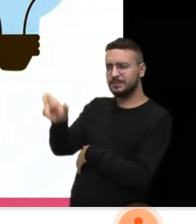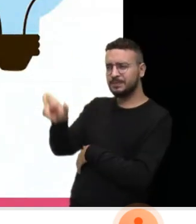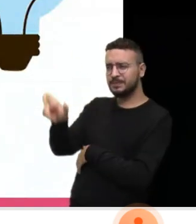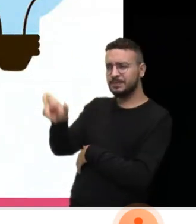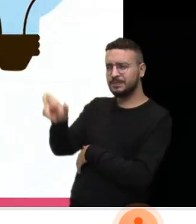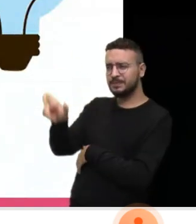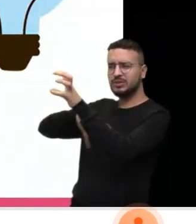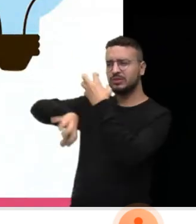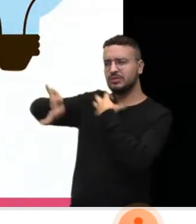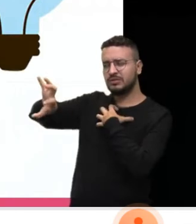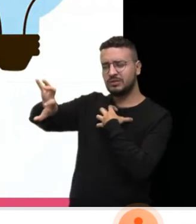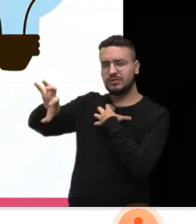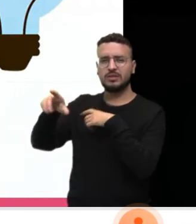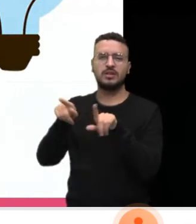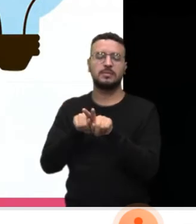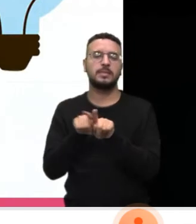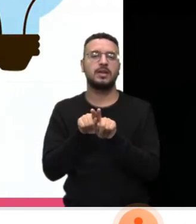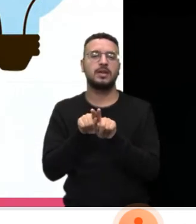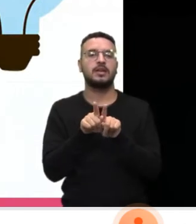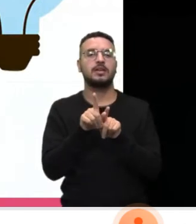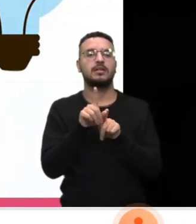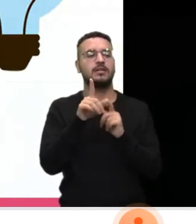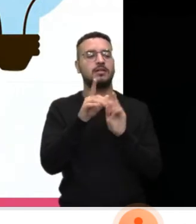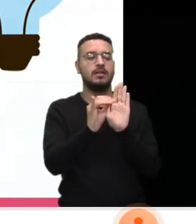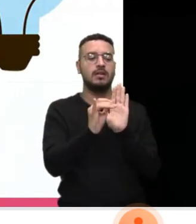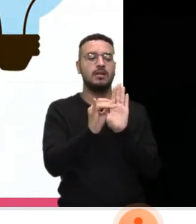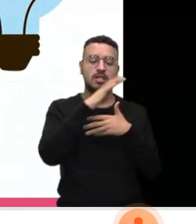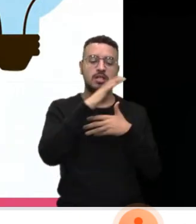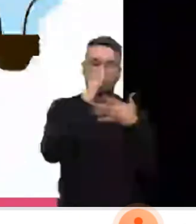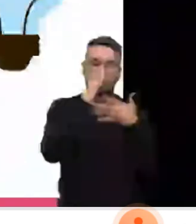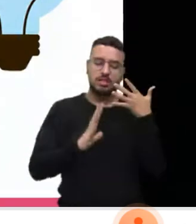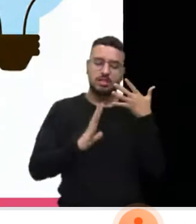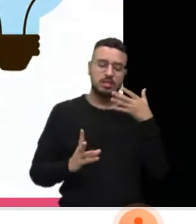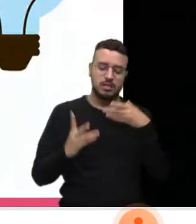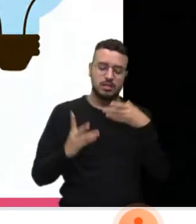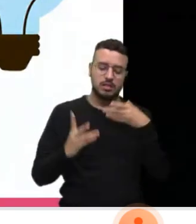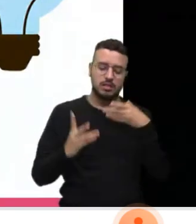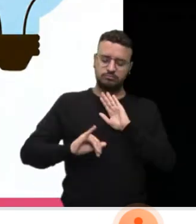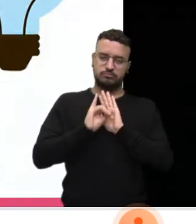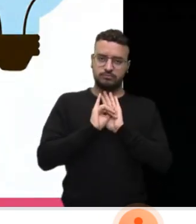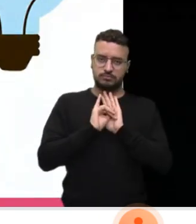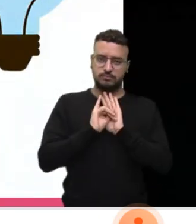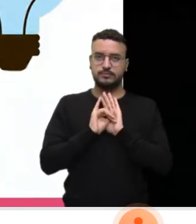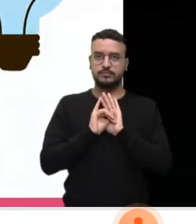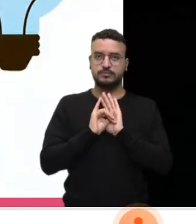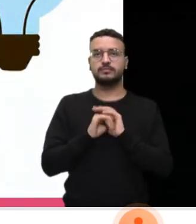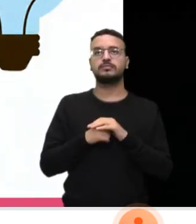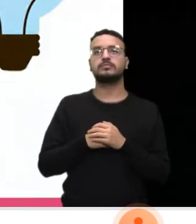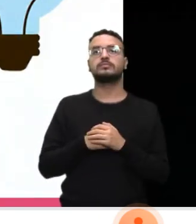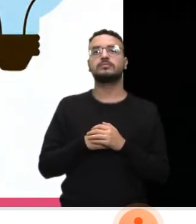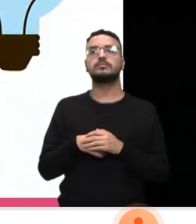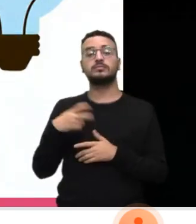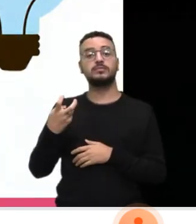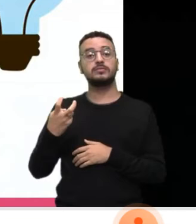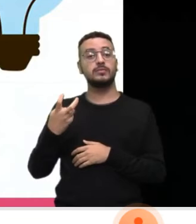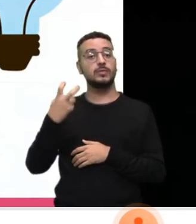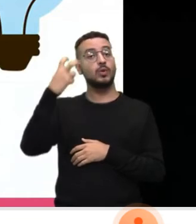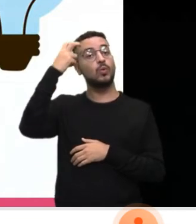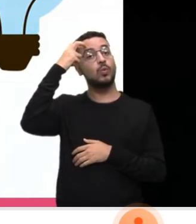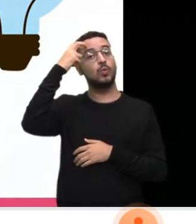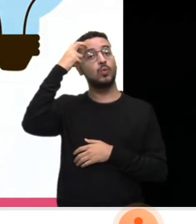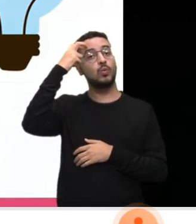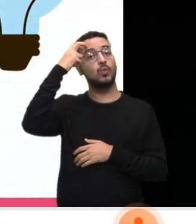da Libras na construção identitária. No cultural, né, os aspectos culturais, principalmente da